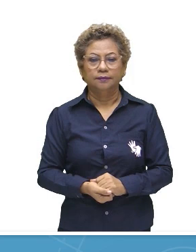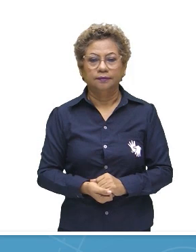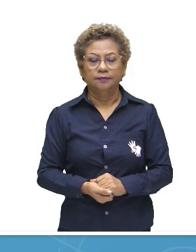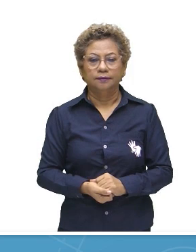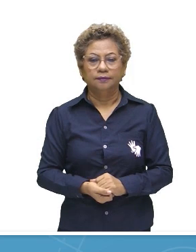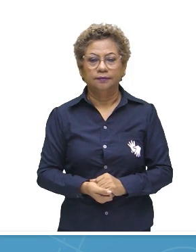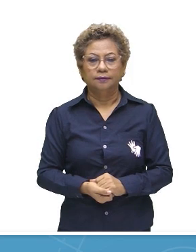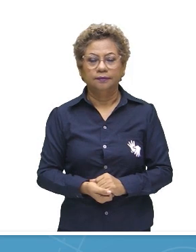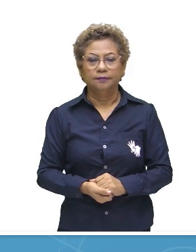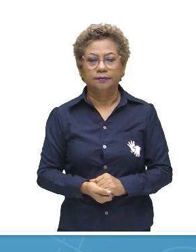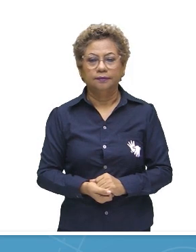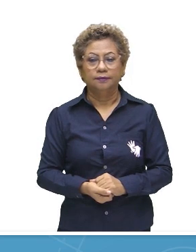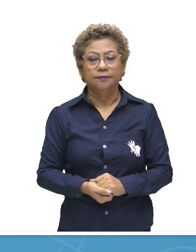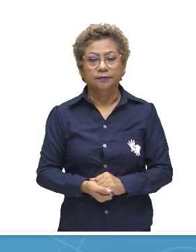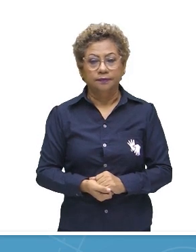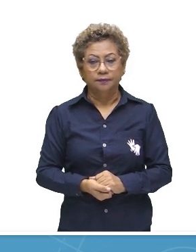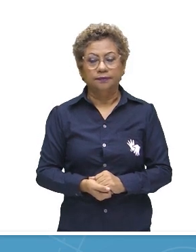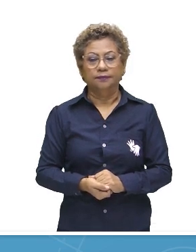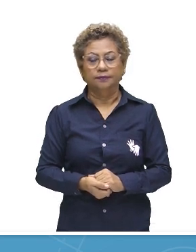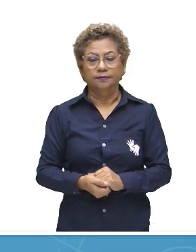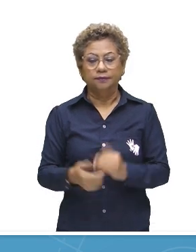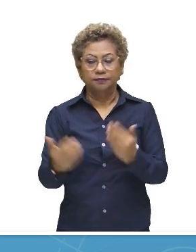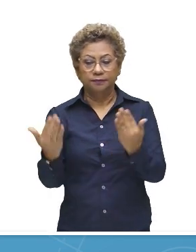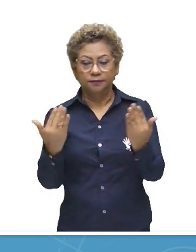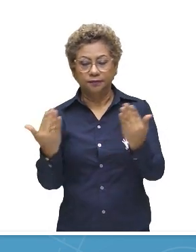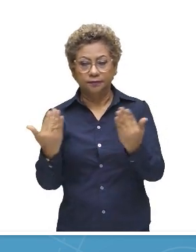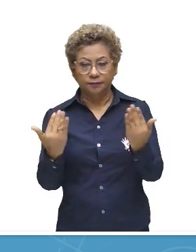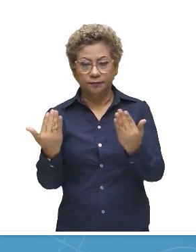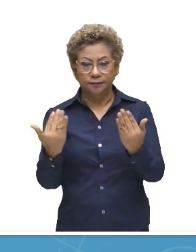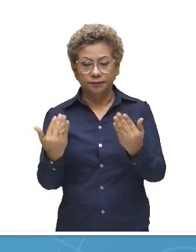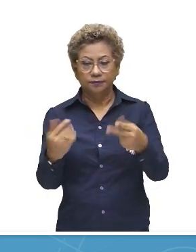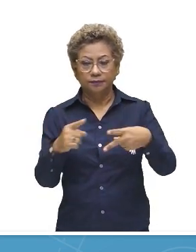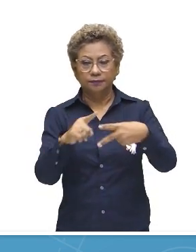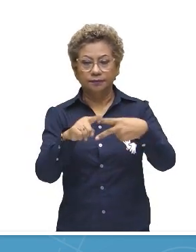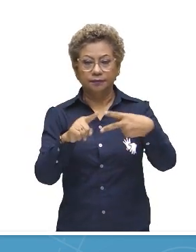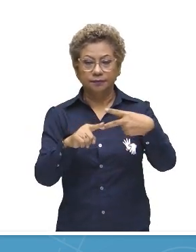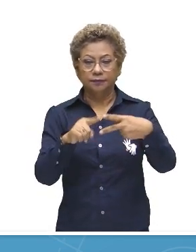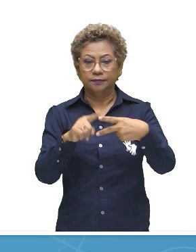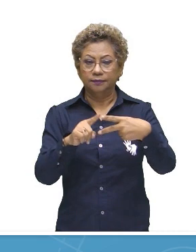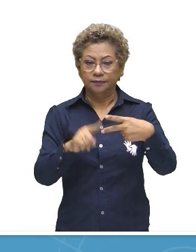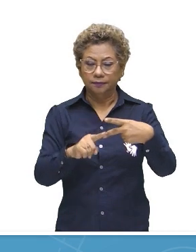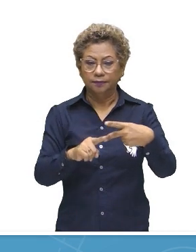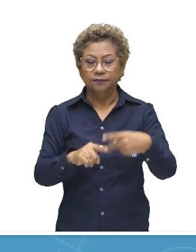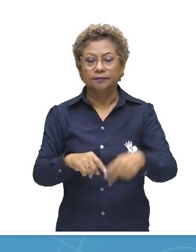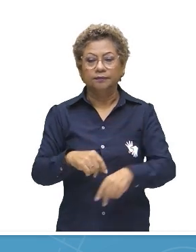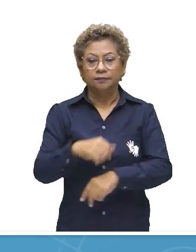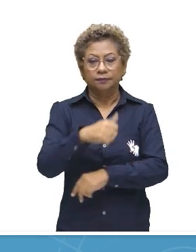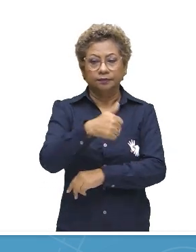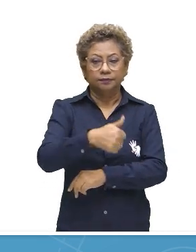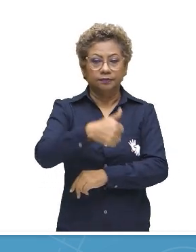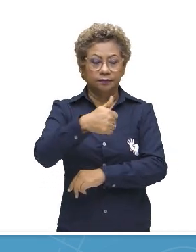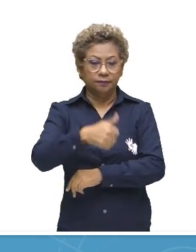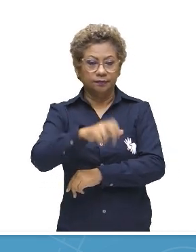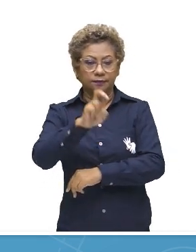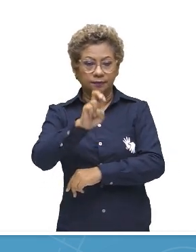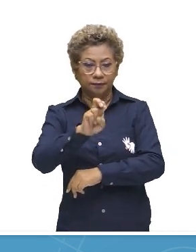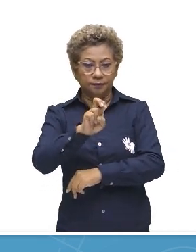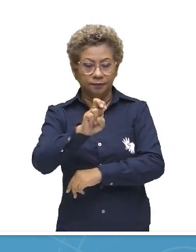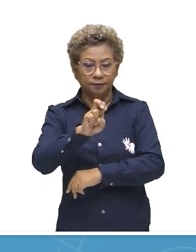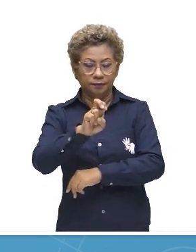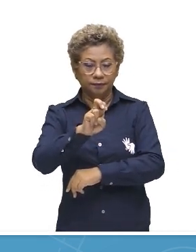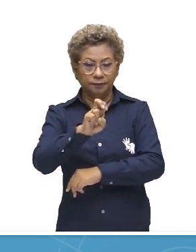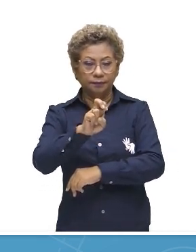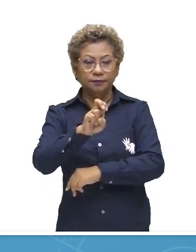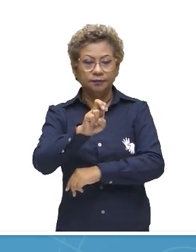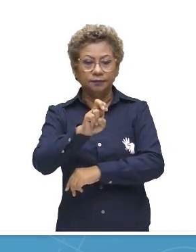115, eu quero comparar as duas frações, ó. Vou pegar aqui 115 e 184. Aí eu vou comparar, por exemplo,